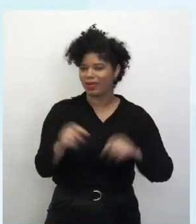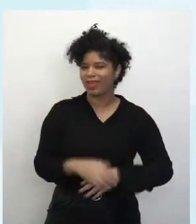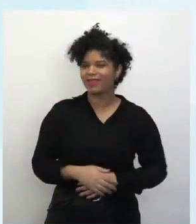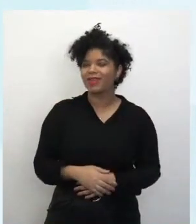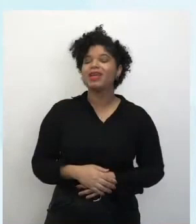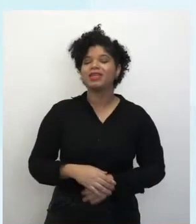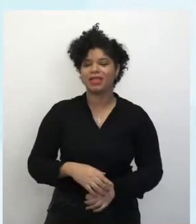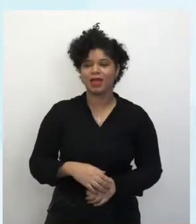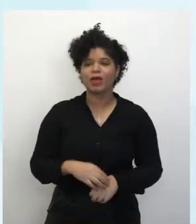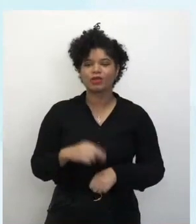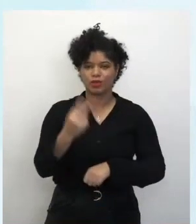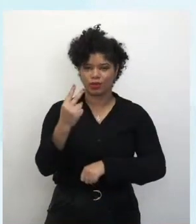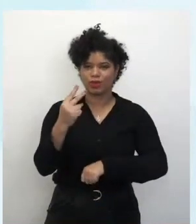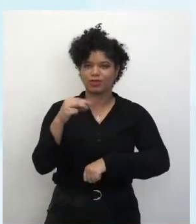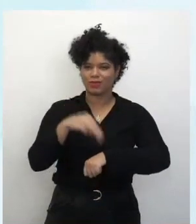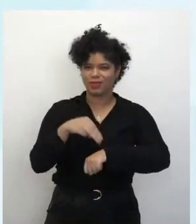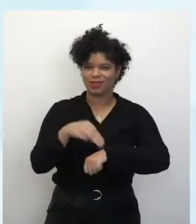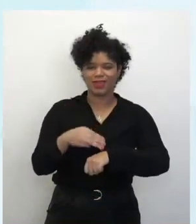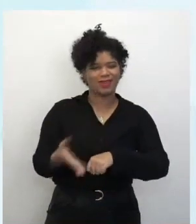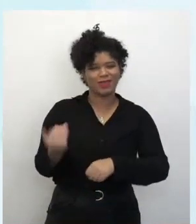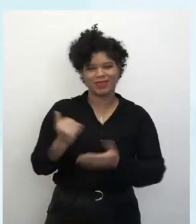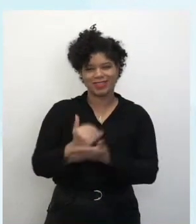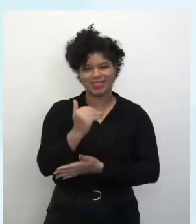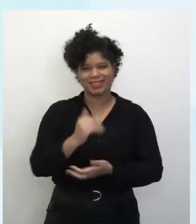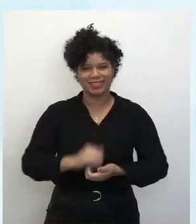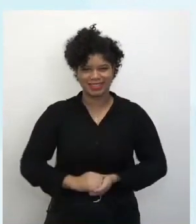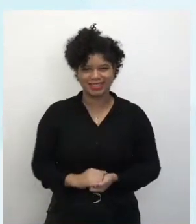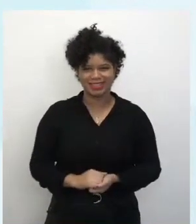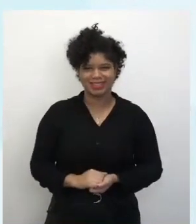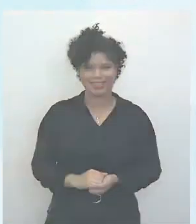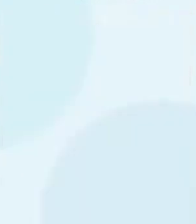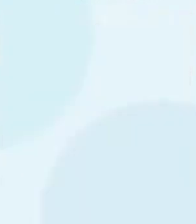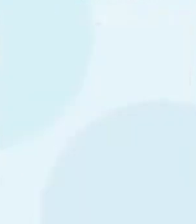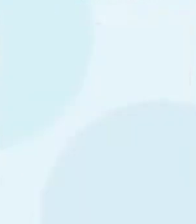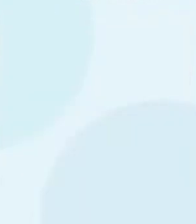alguns minutinhos dois valendo obrigado